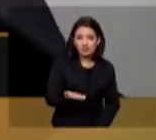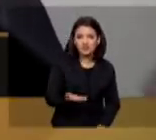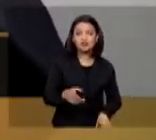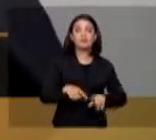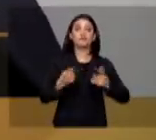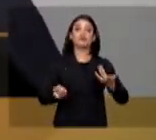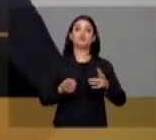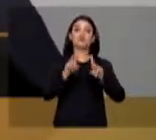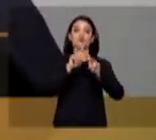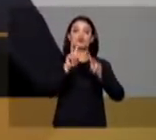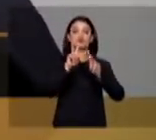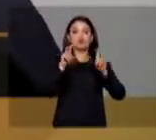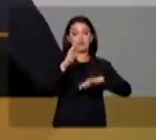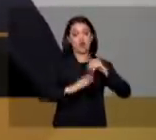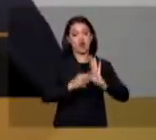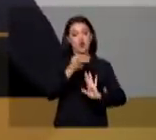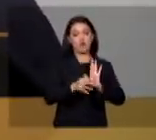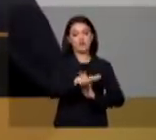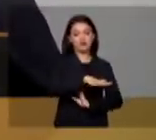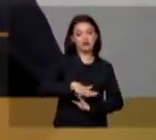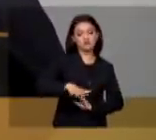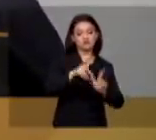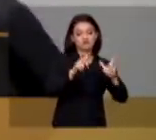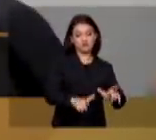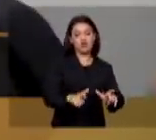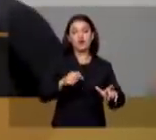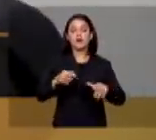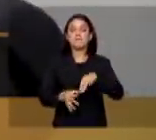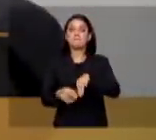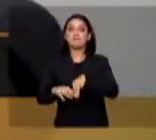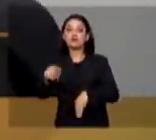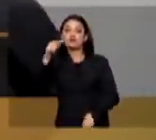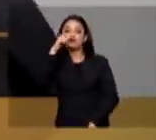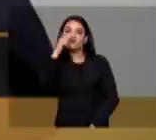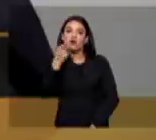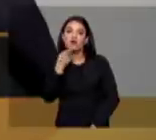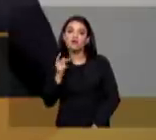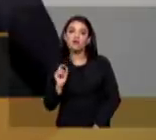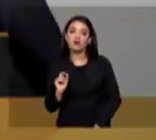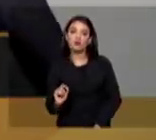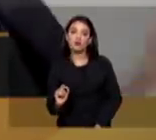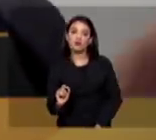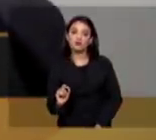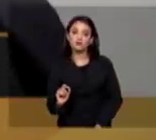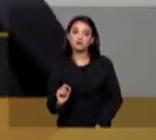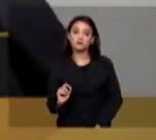competência territorial, o próprio Fachin já disse, diz Lênin,